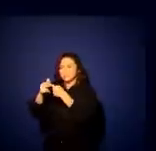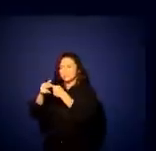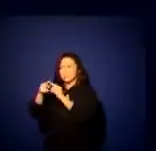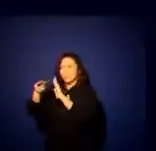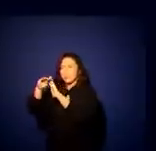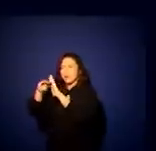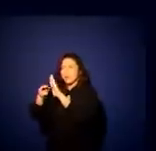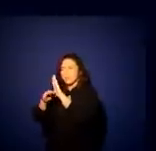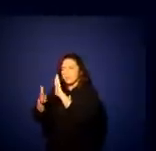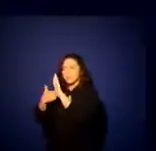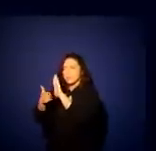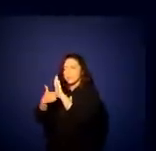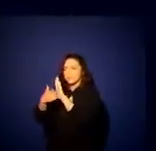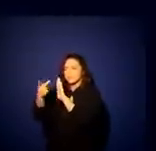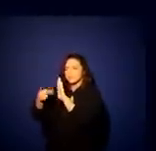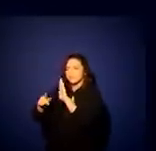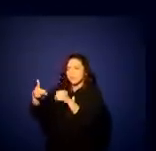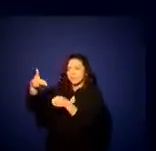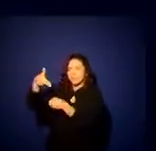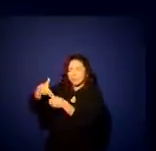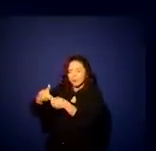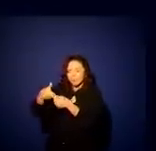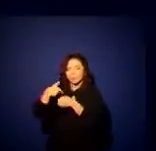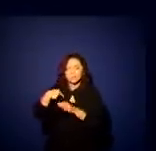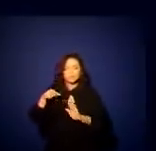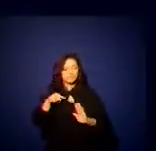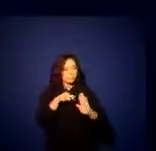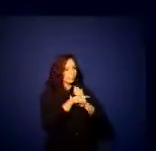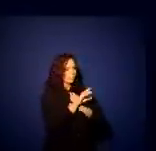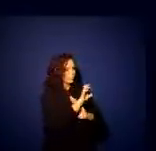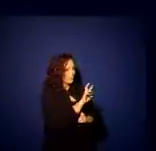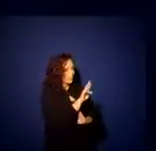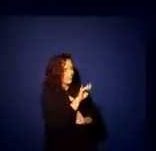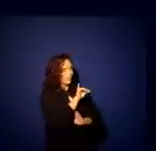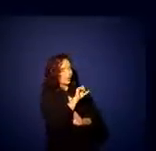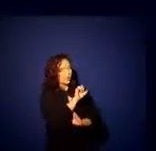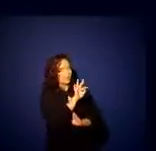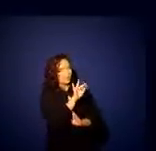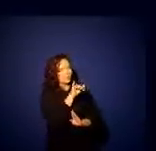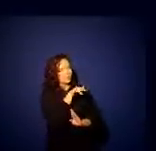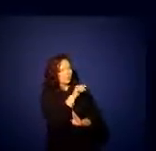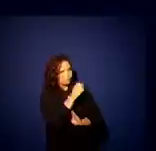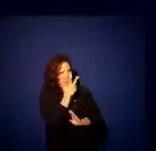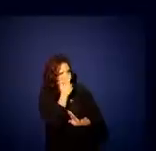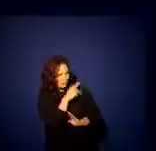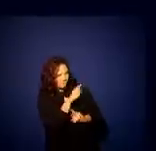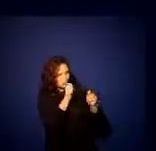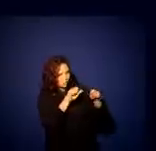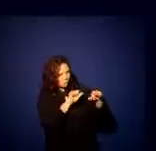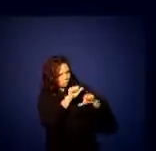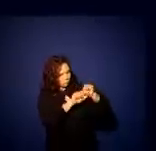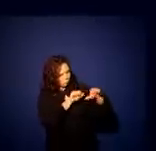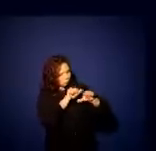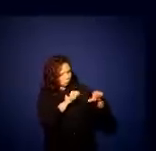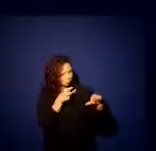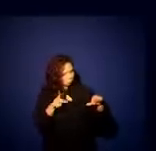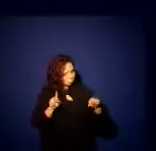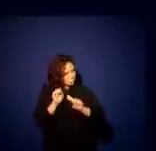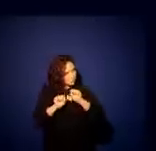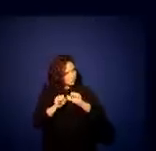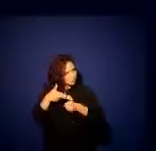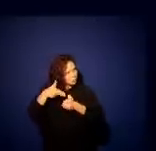pergunta que eu vou passar para o Cristian dessa área mais polêmica você acha que isso é possível e qual a implicação que isso pode ter para o resto do setor